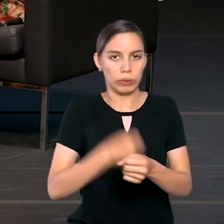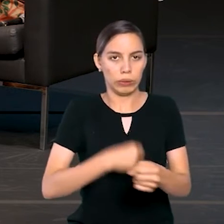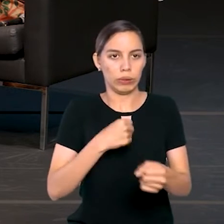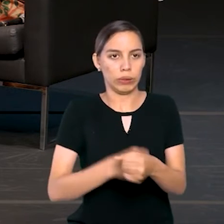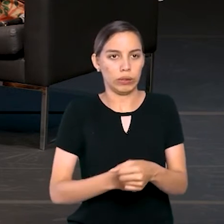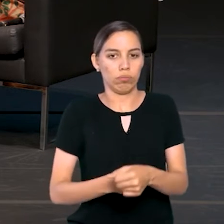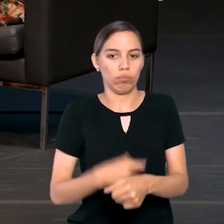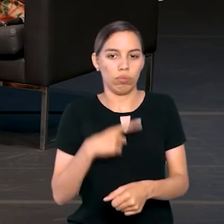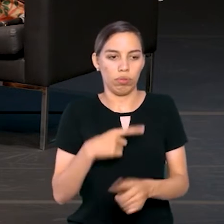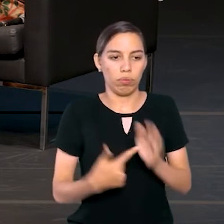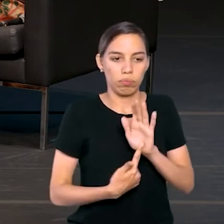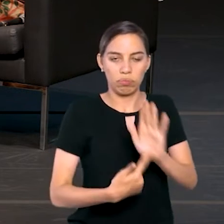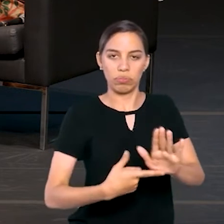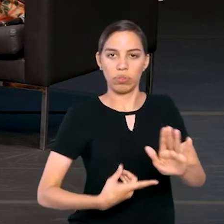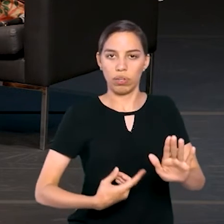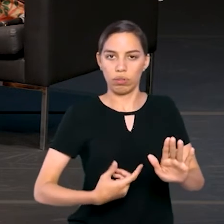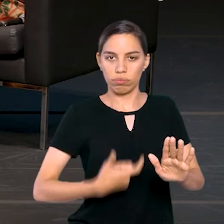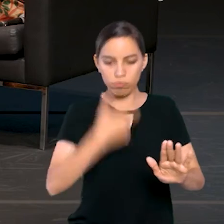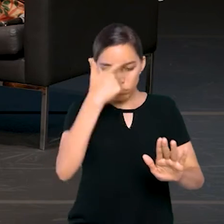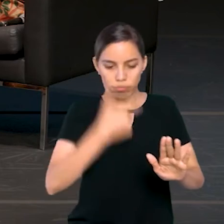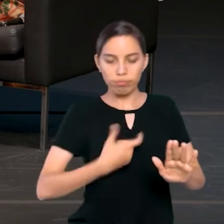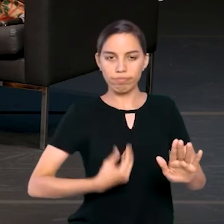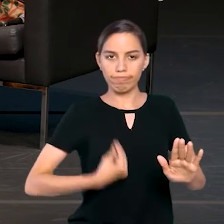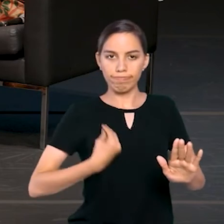subsistência, né? E,